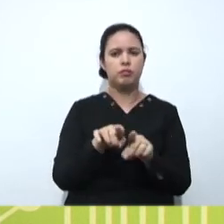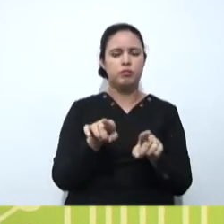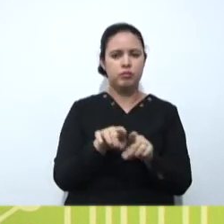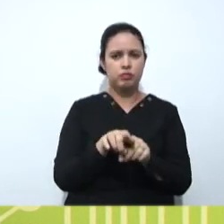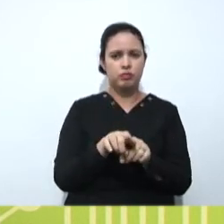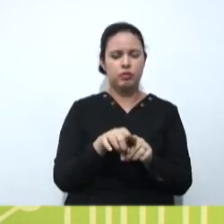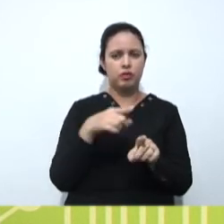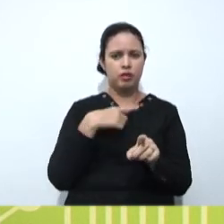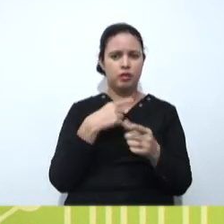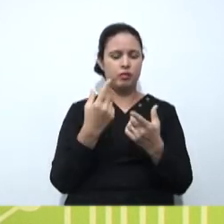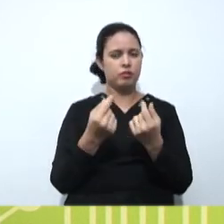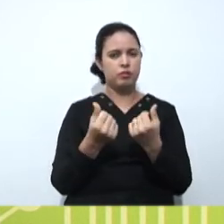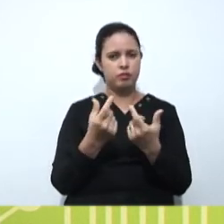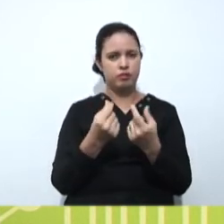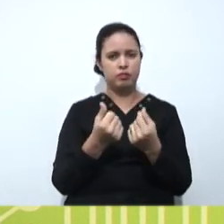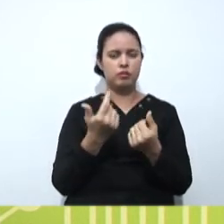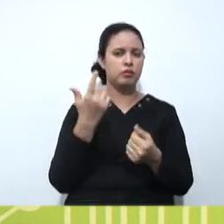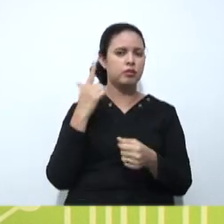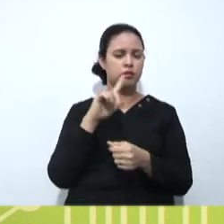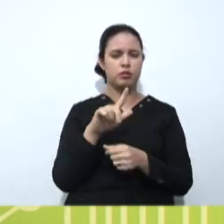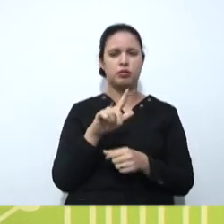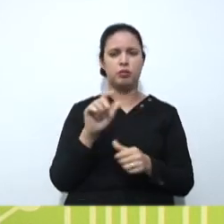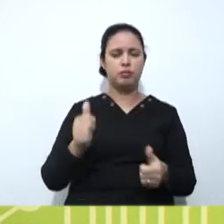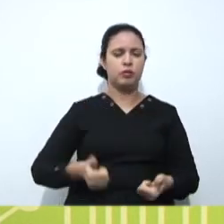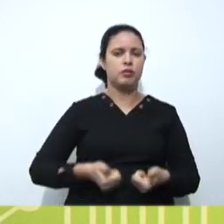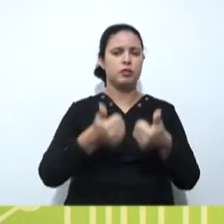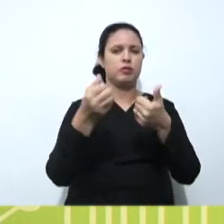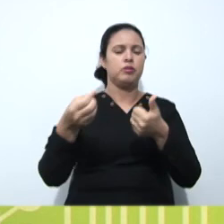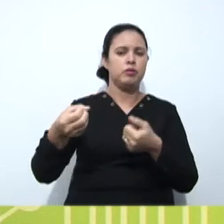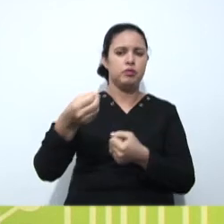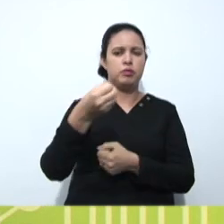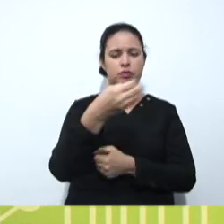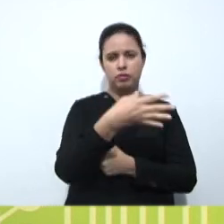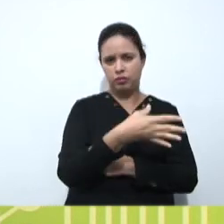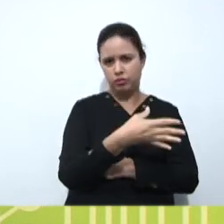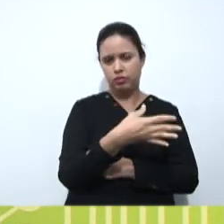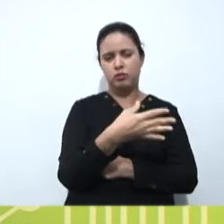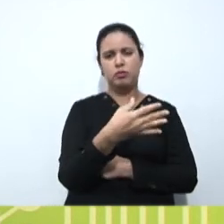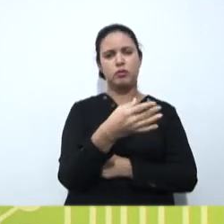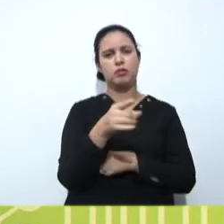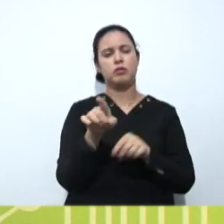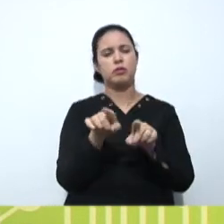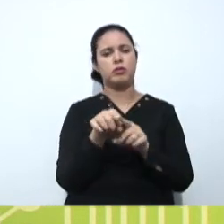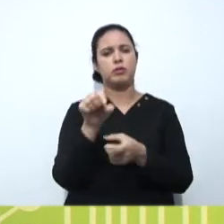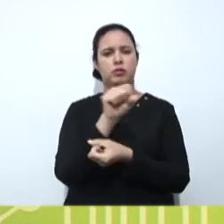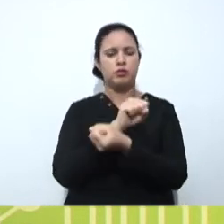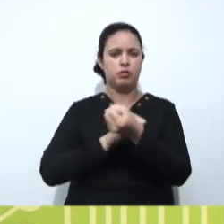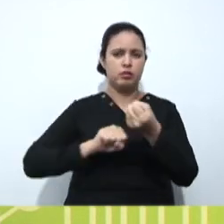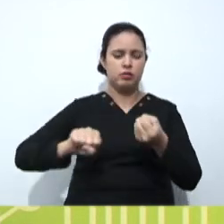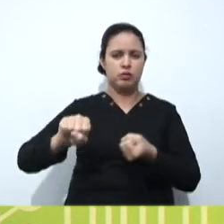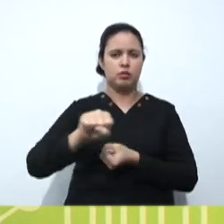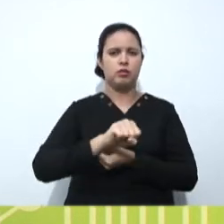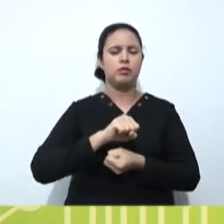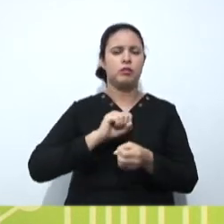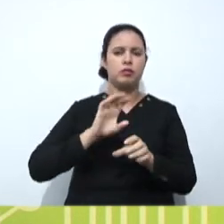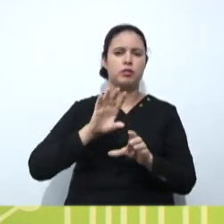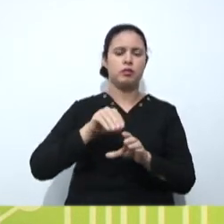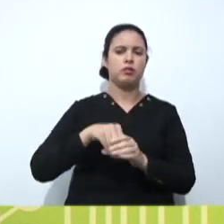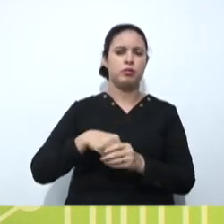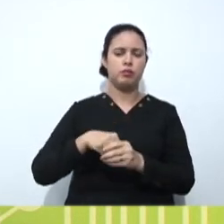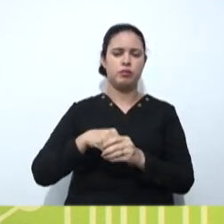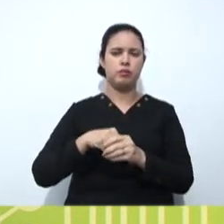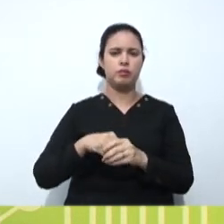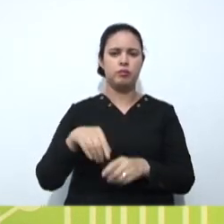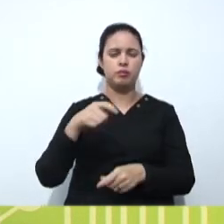disponibilizam recursos para que você implemente algum fator de inovação, algum fator de sustentabilidade dentro de negócios que